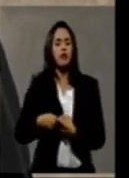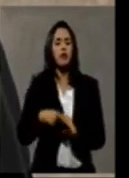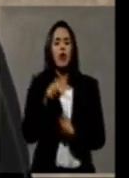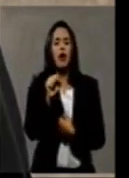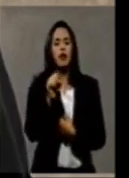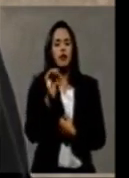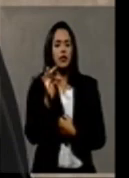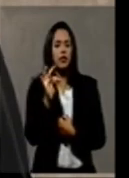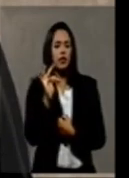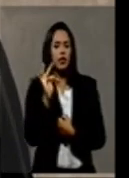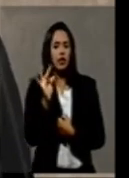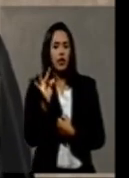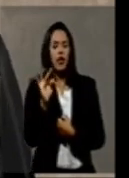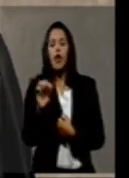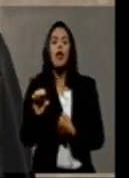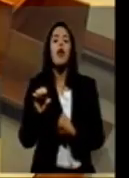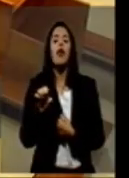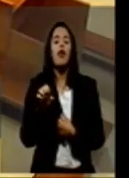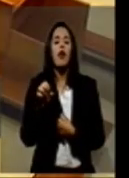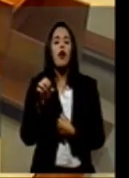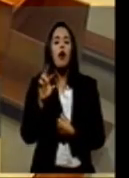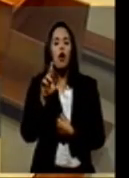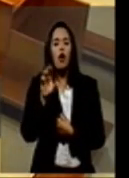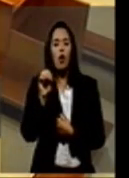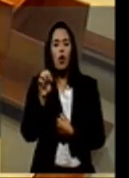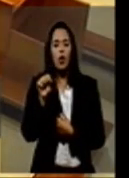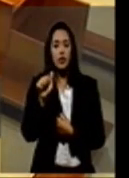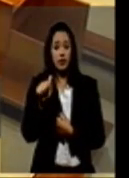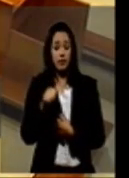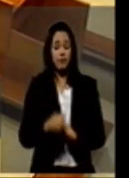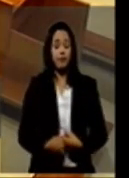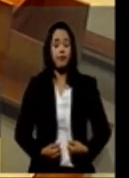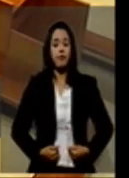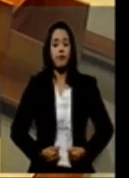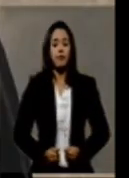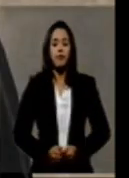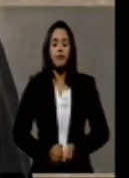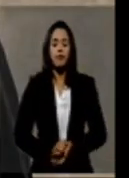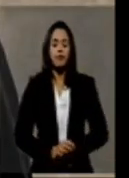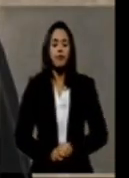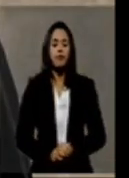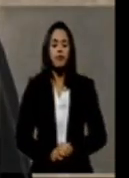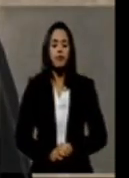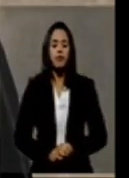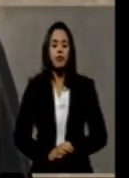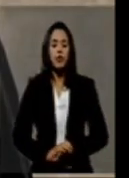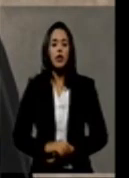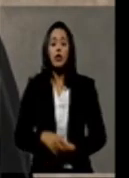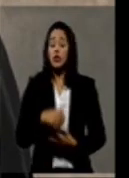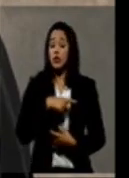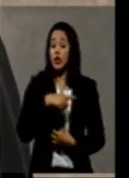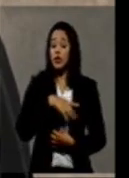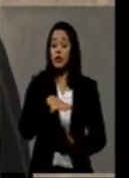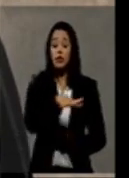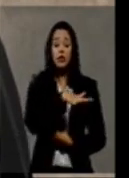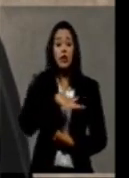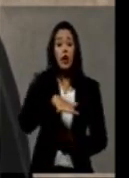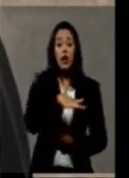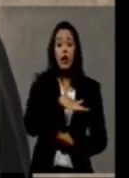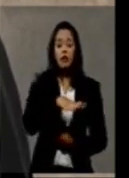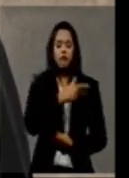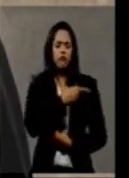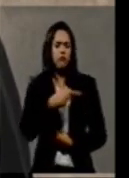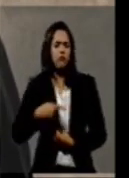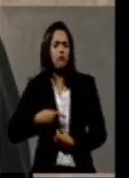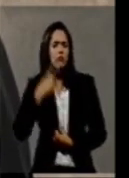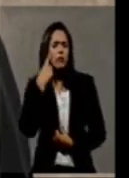eleitoral a ministra rosa ver com o fortalecimento no âmbito da presidência da gestão da